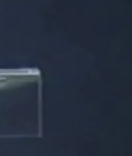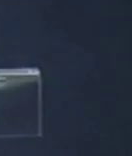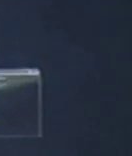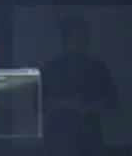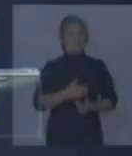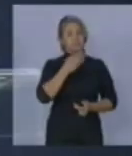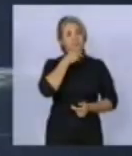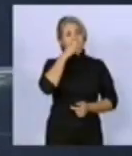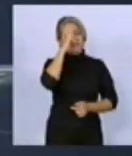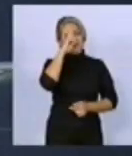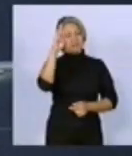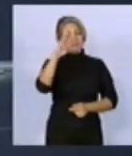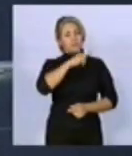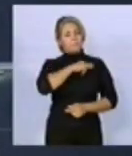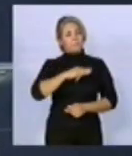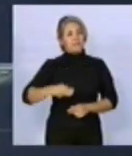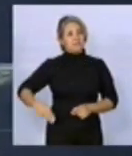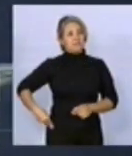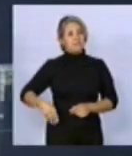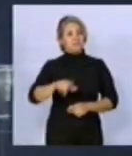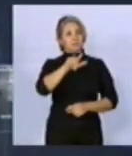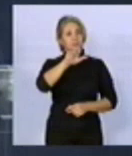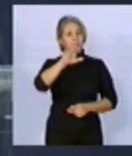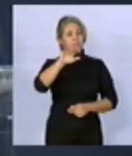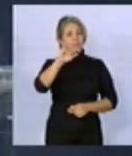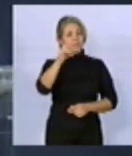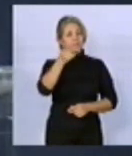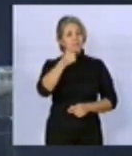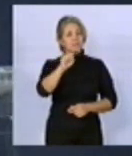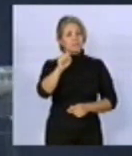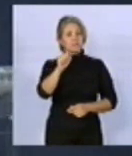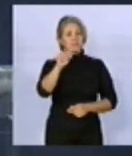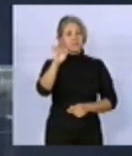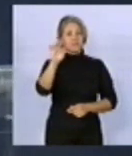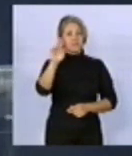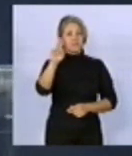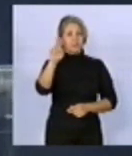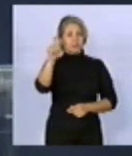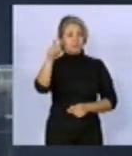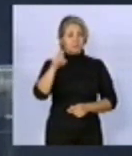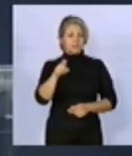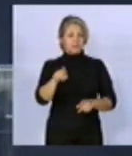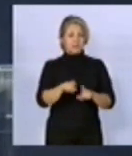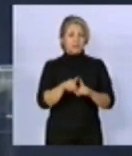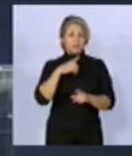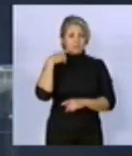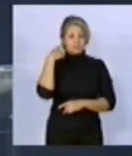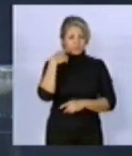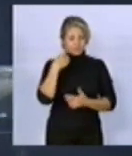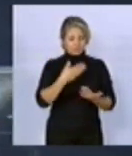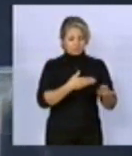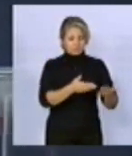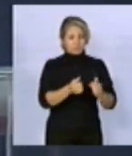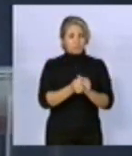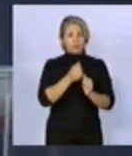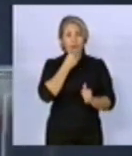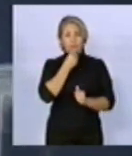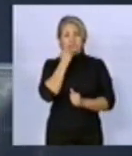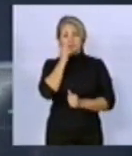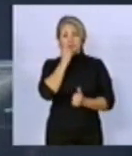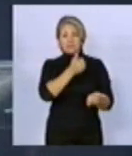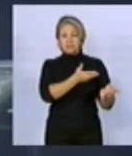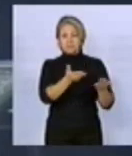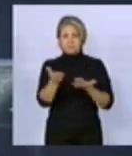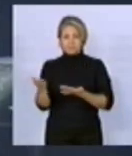o ministro luiz fux procurador senhoras e senhores é